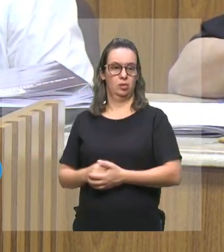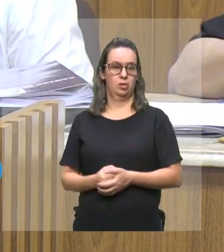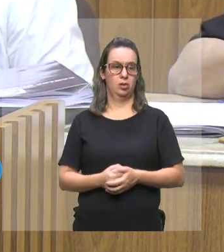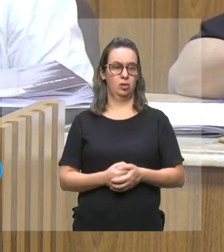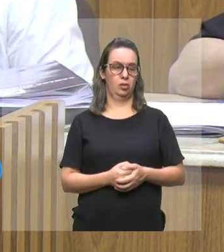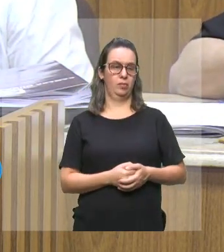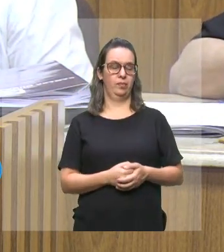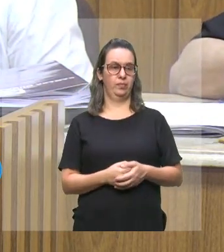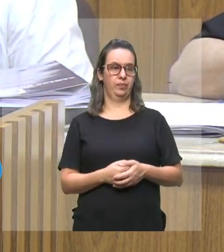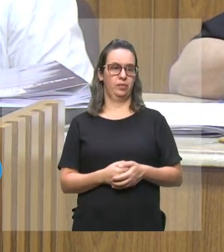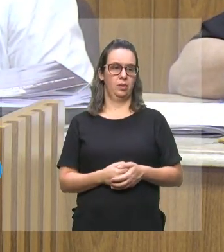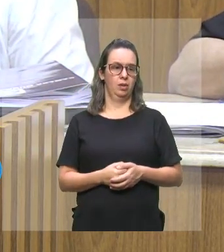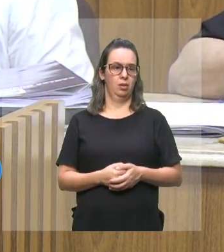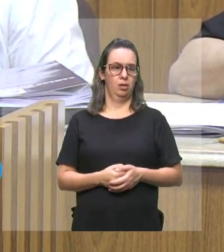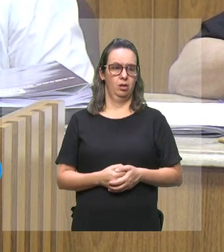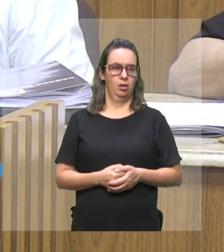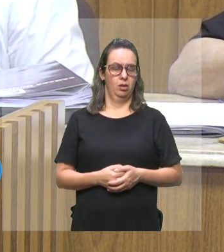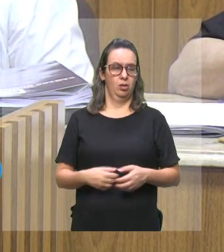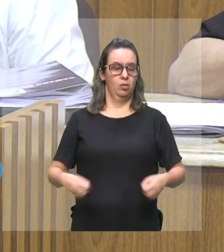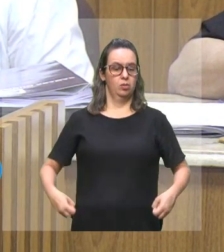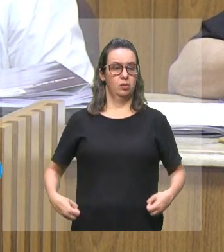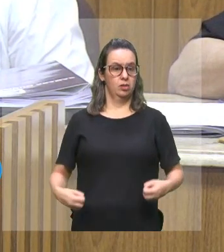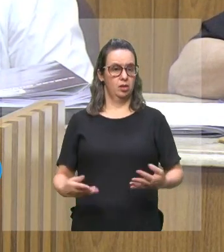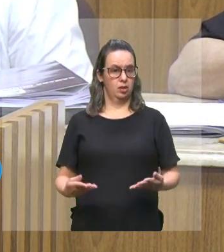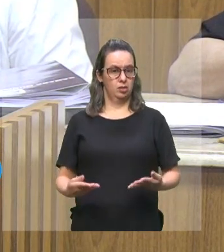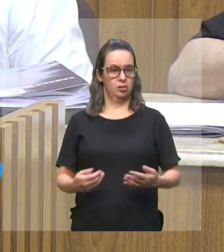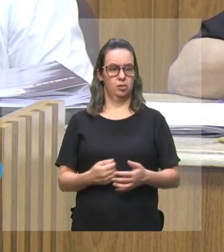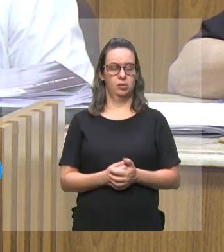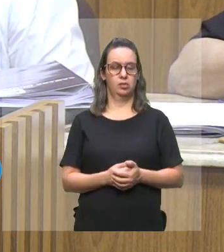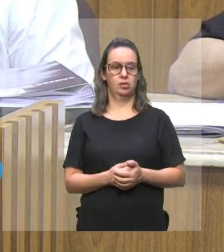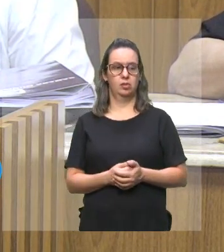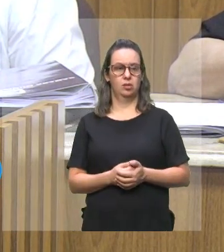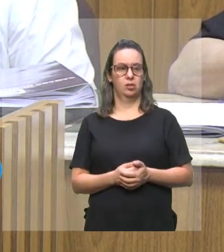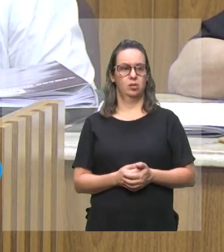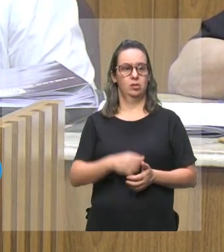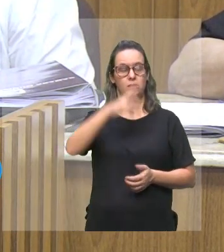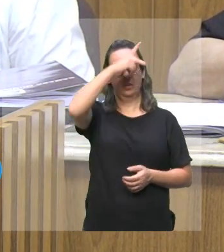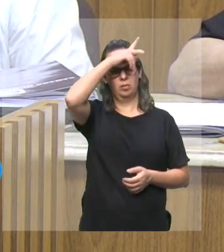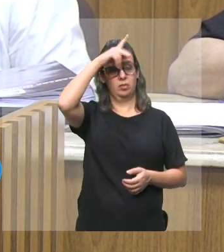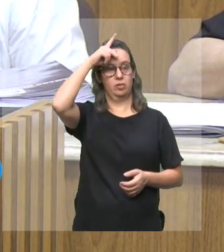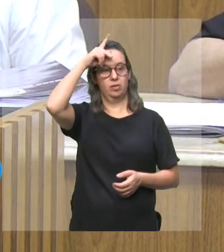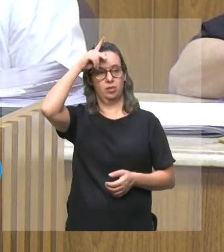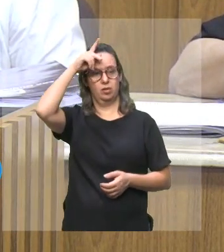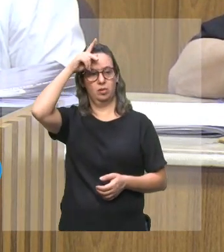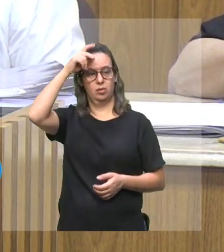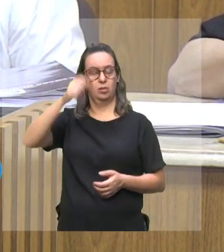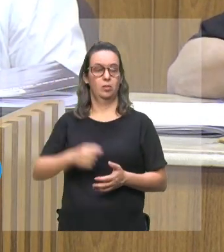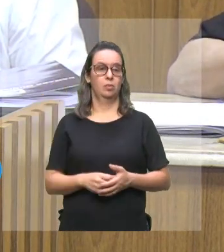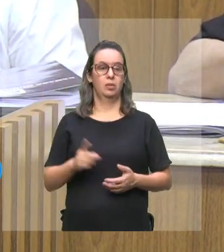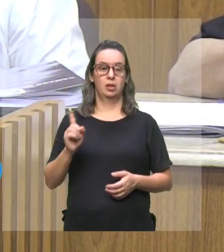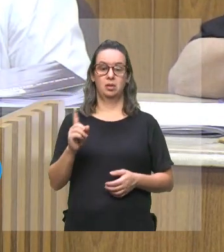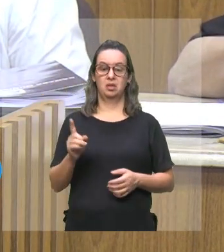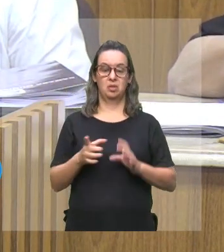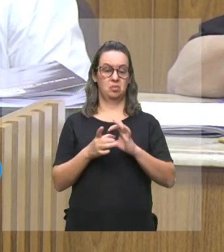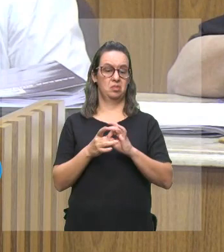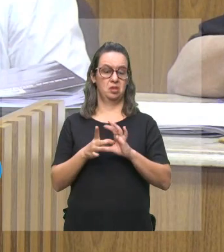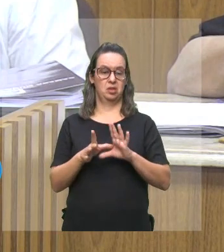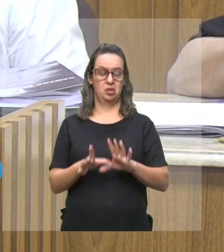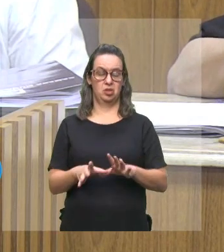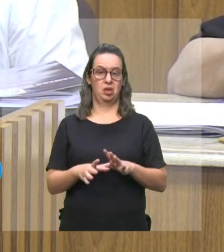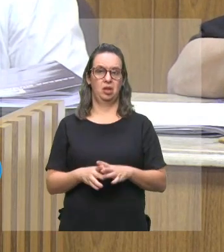prefeitura de forma a inibir, por exemplo, obras